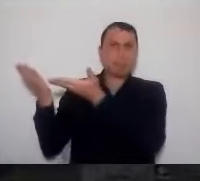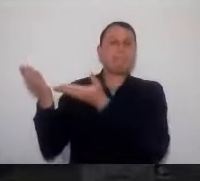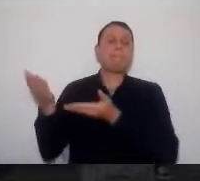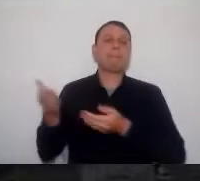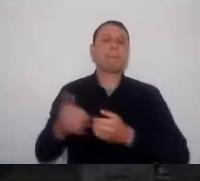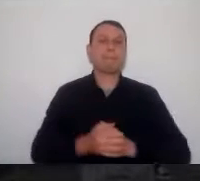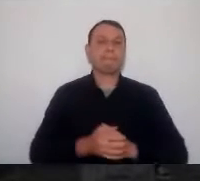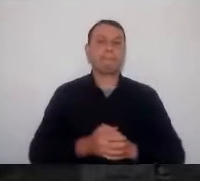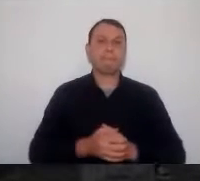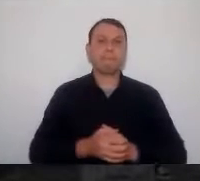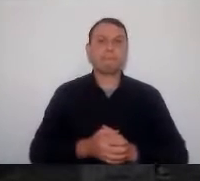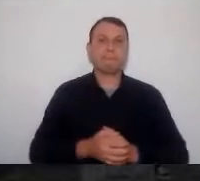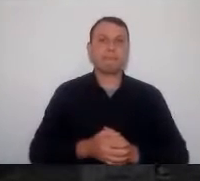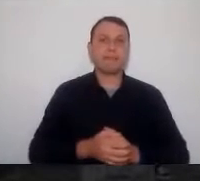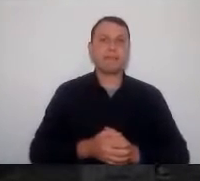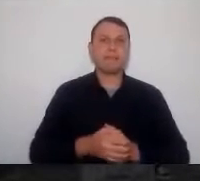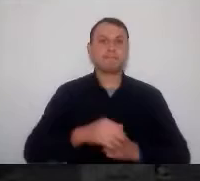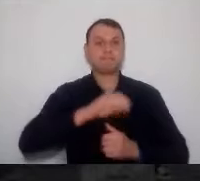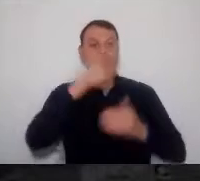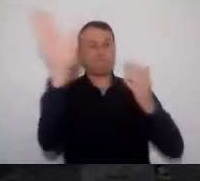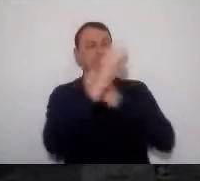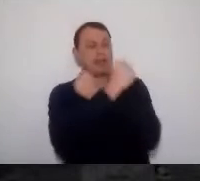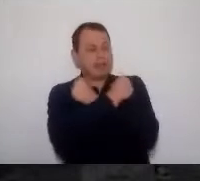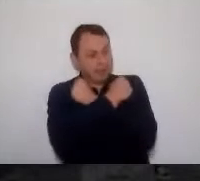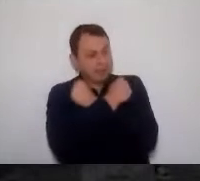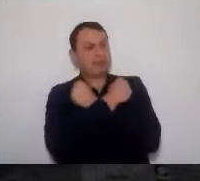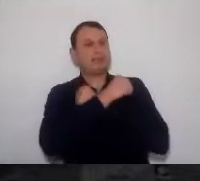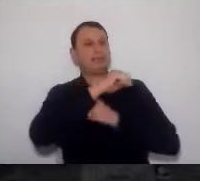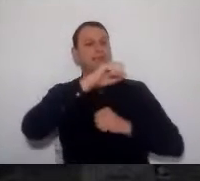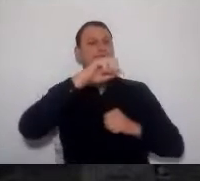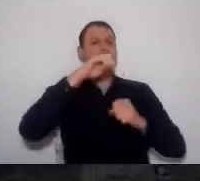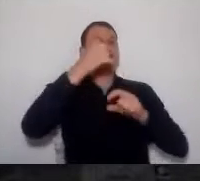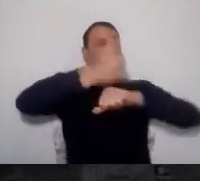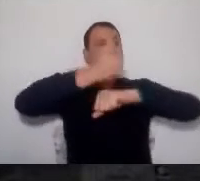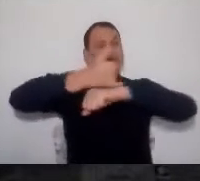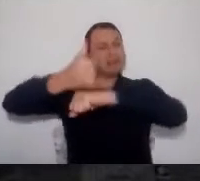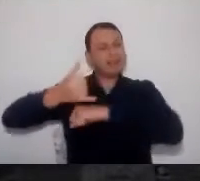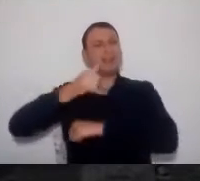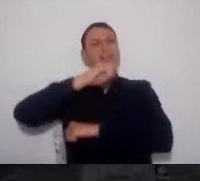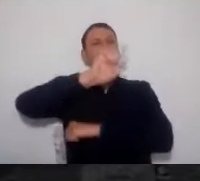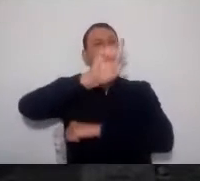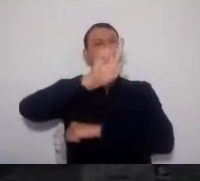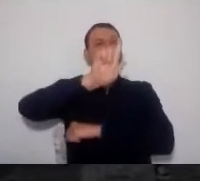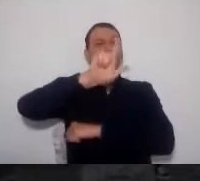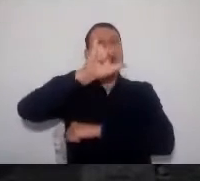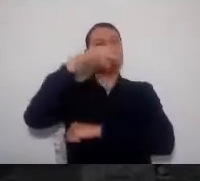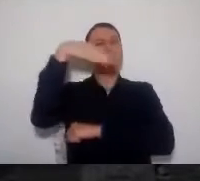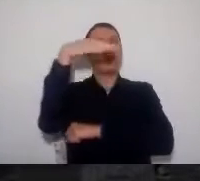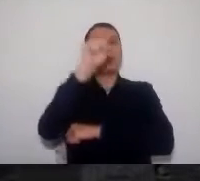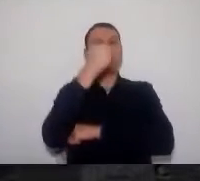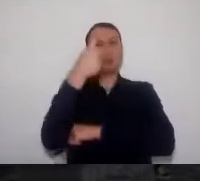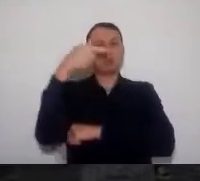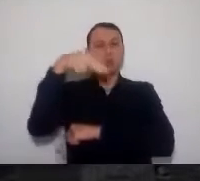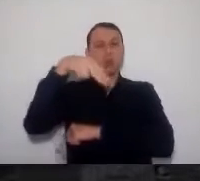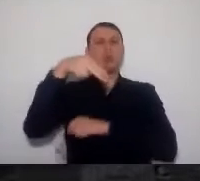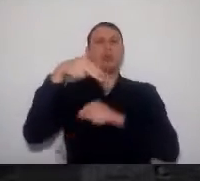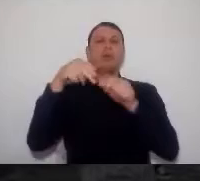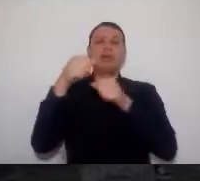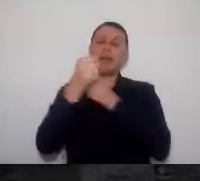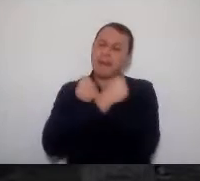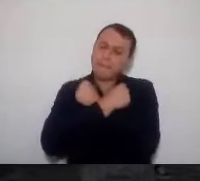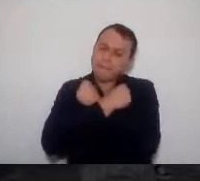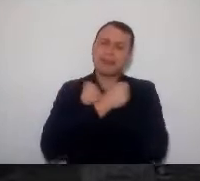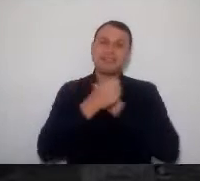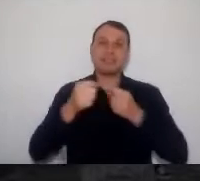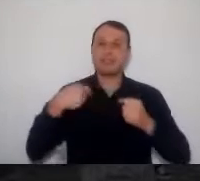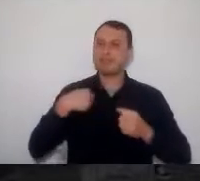abraço a você, um abração ao Butica e aos companheiros metalúrgicos. O que eu posso dizer é que vejo com